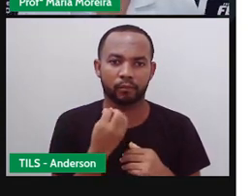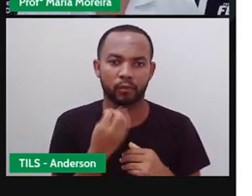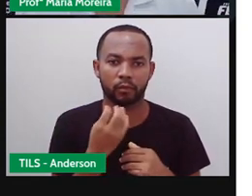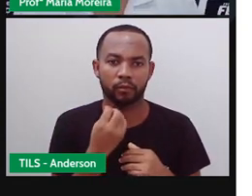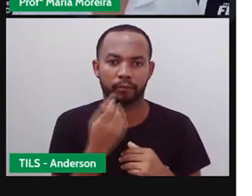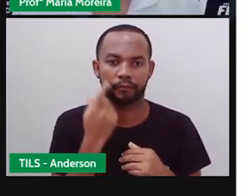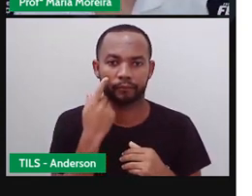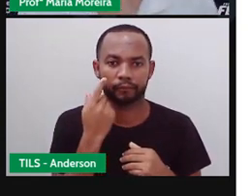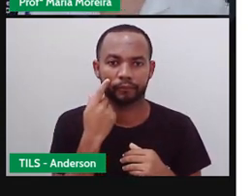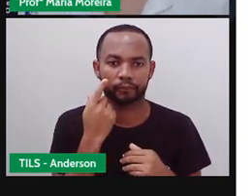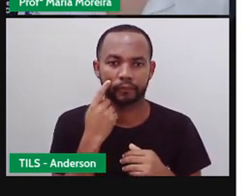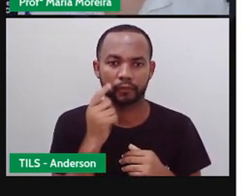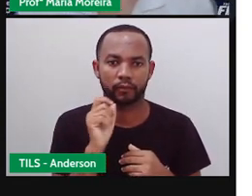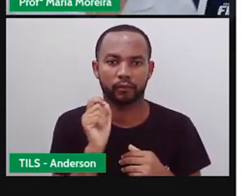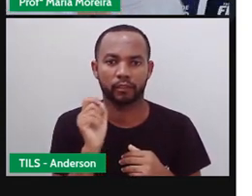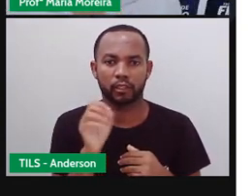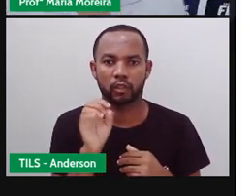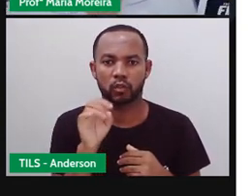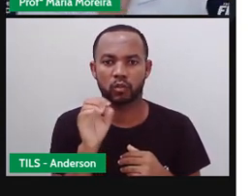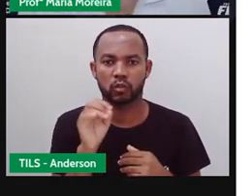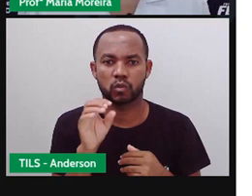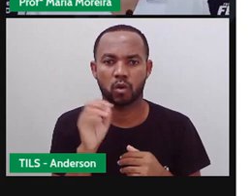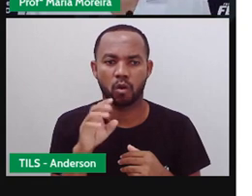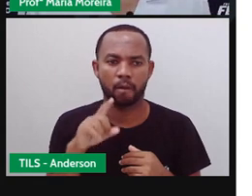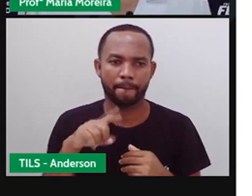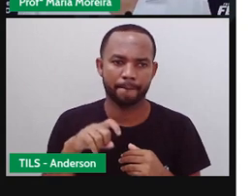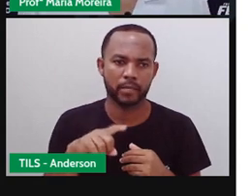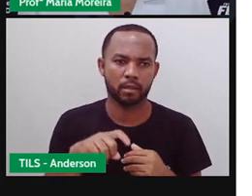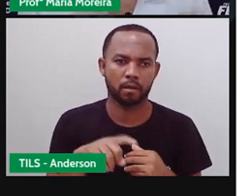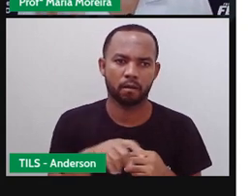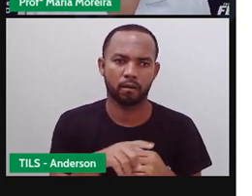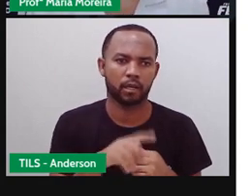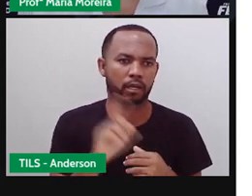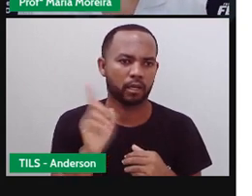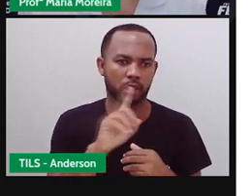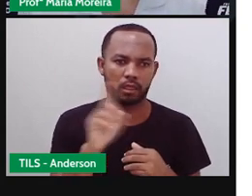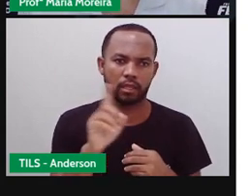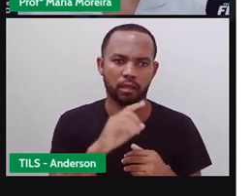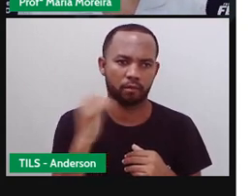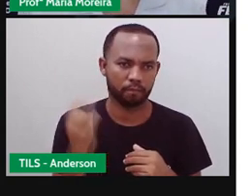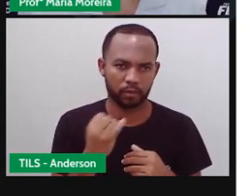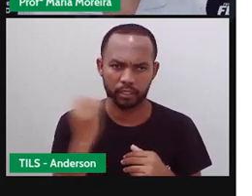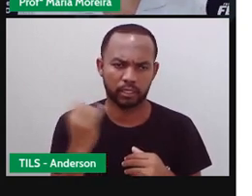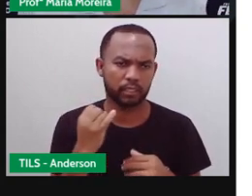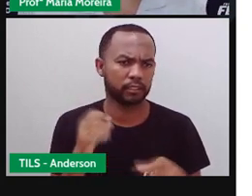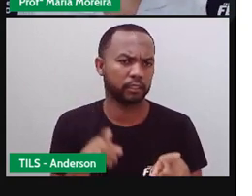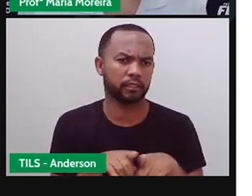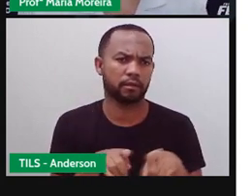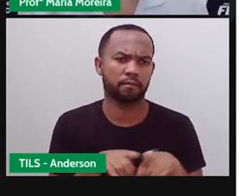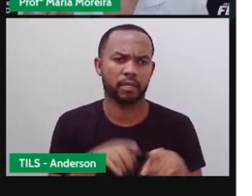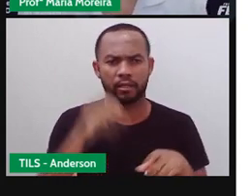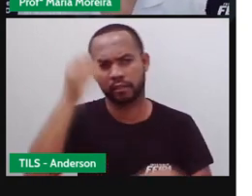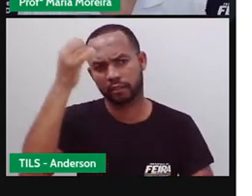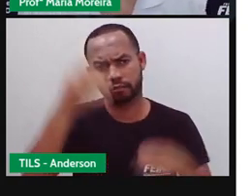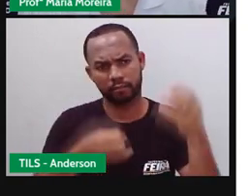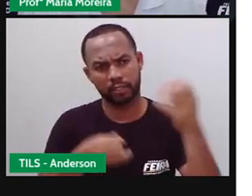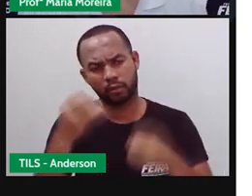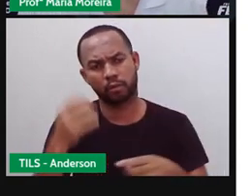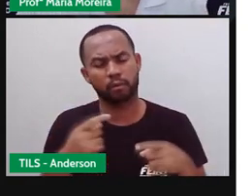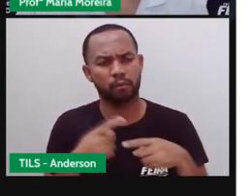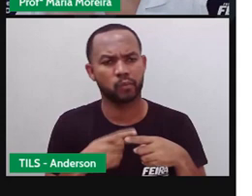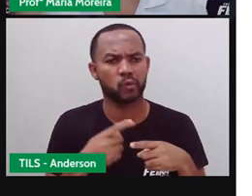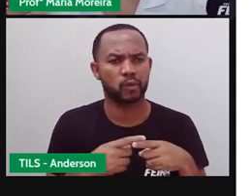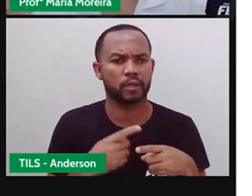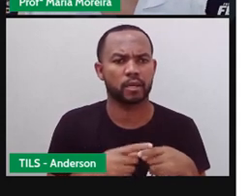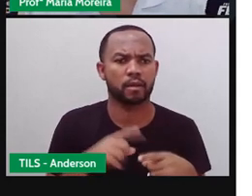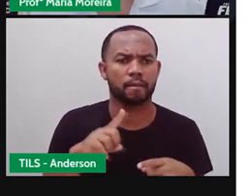obviamente gente não é só minhoca né que é importante aí para agricultura a gente falou sobre a minhoca porque a